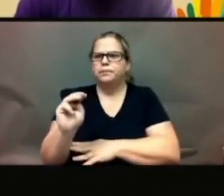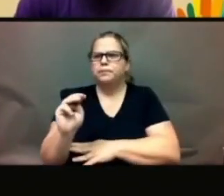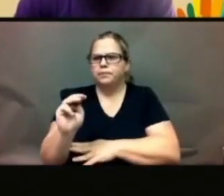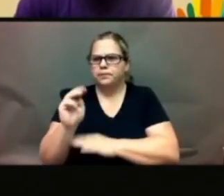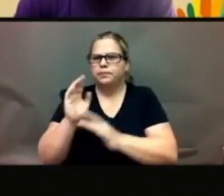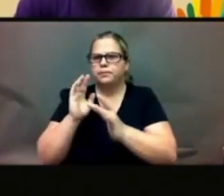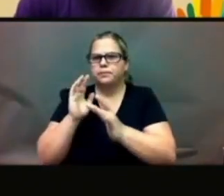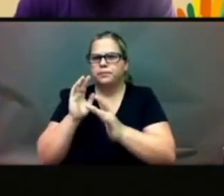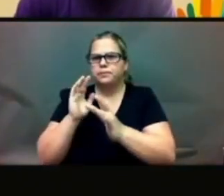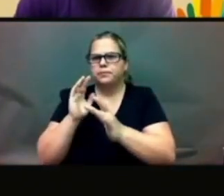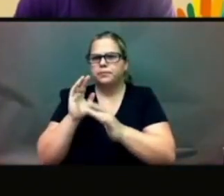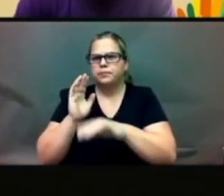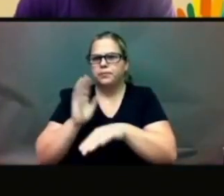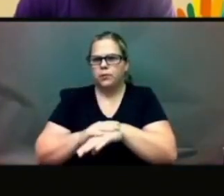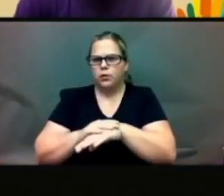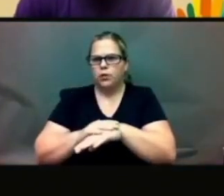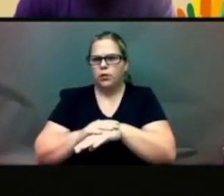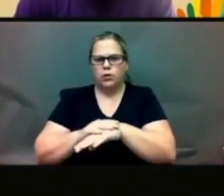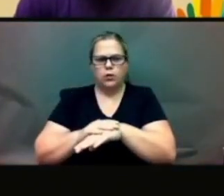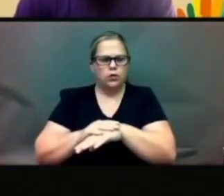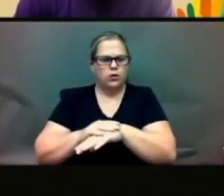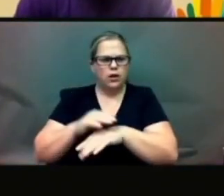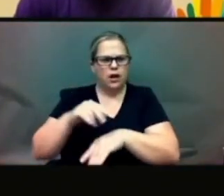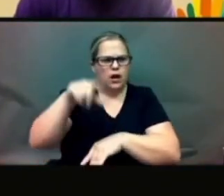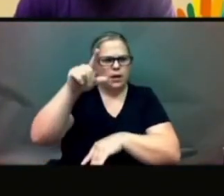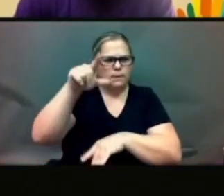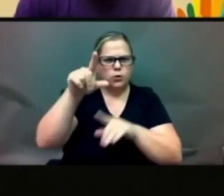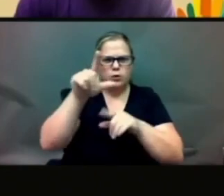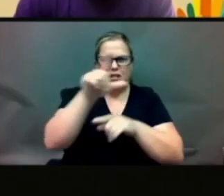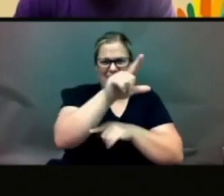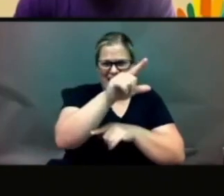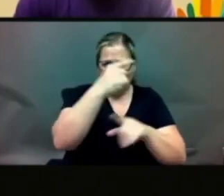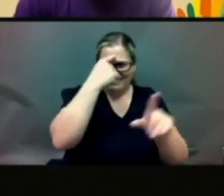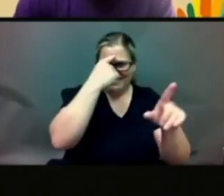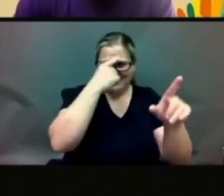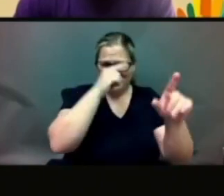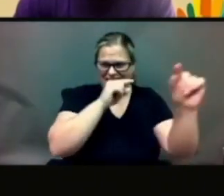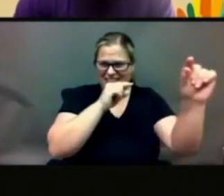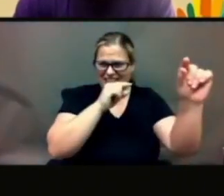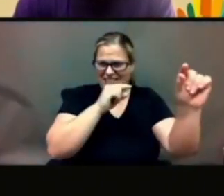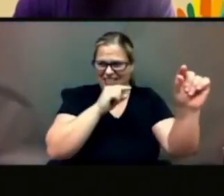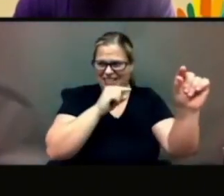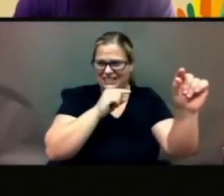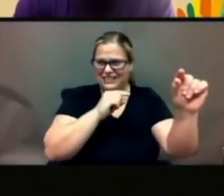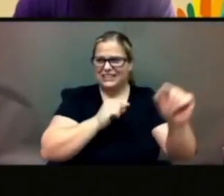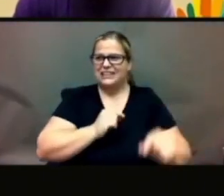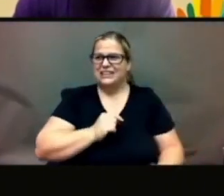zoom. entrar no zoom, é no canto esquerdo, superior?